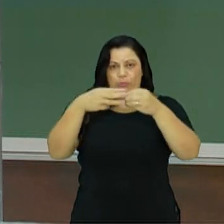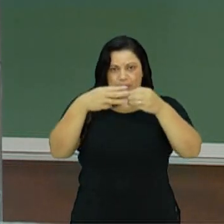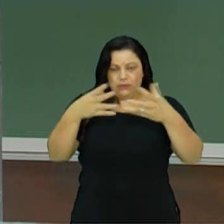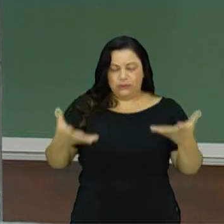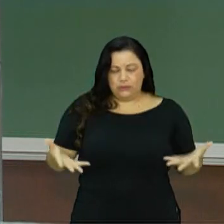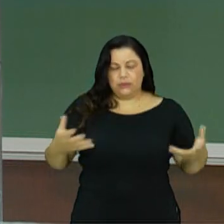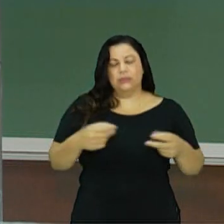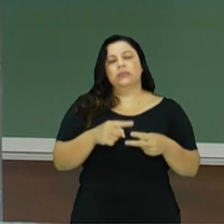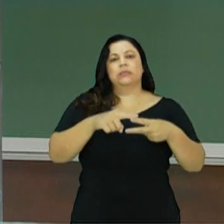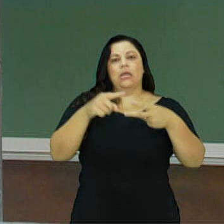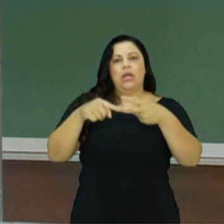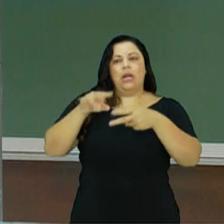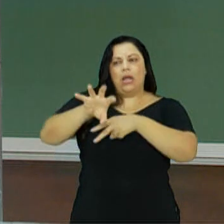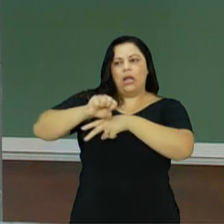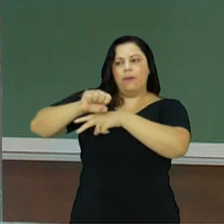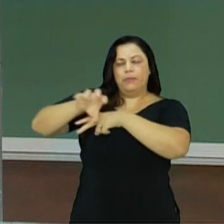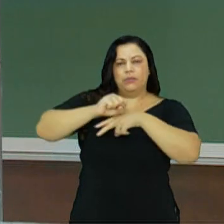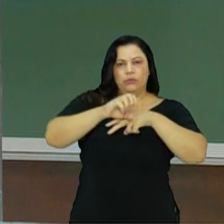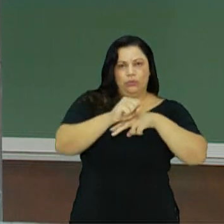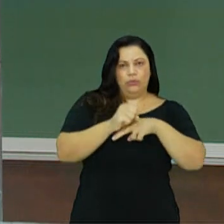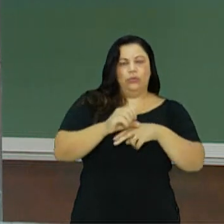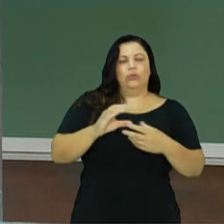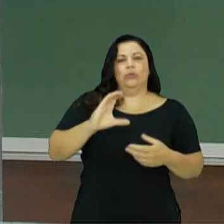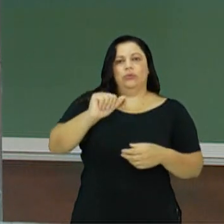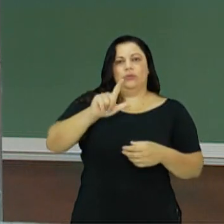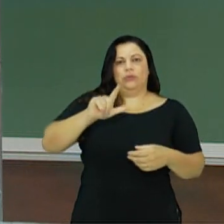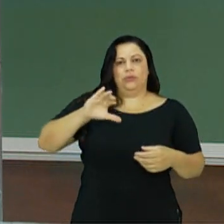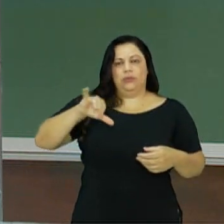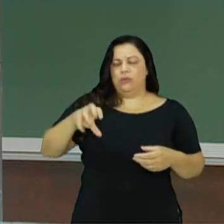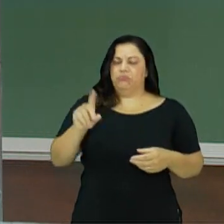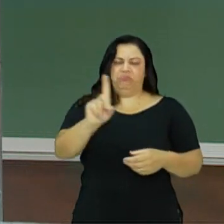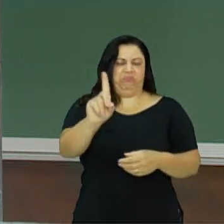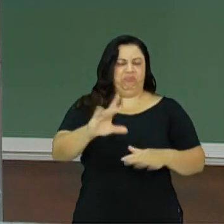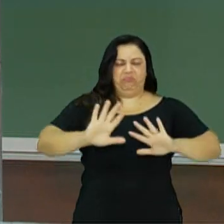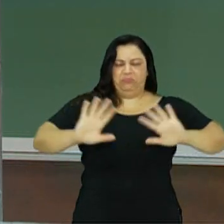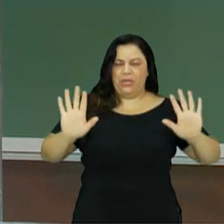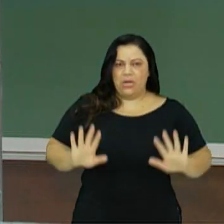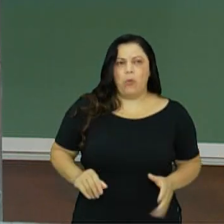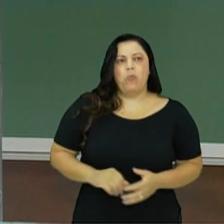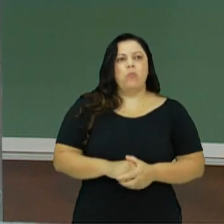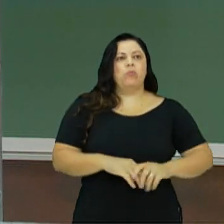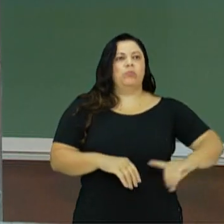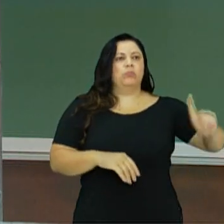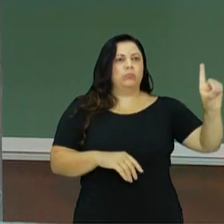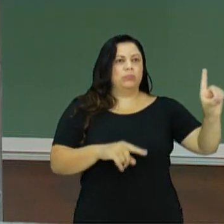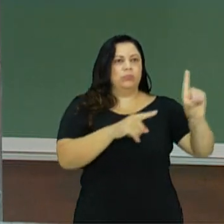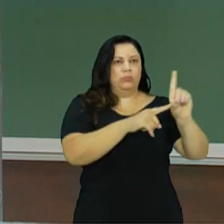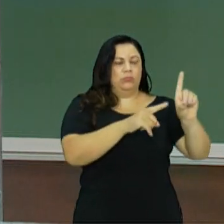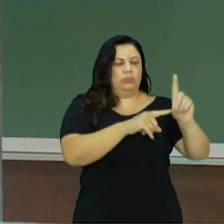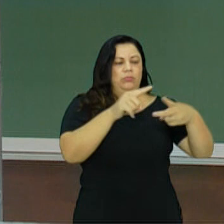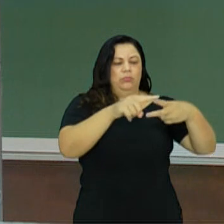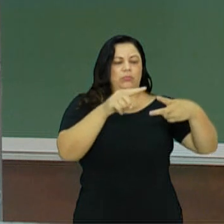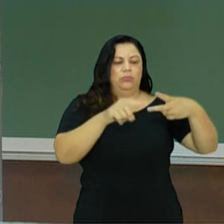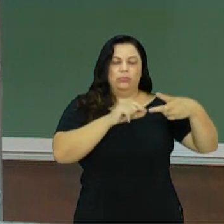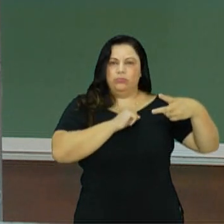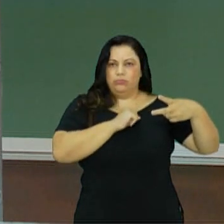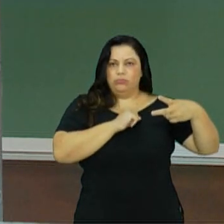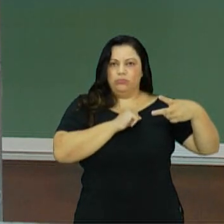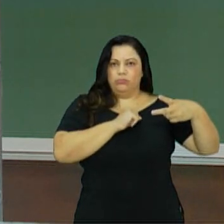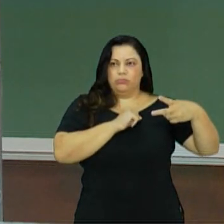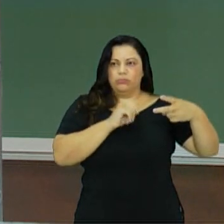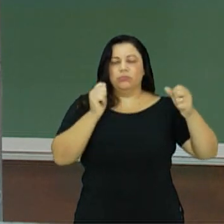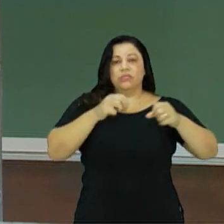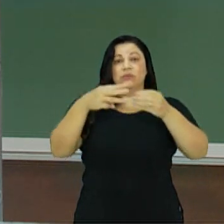responsáveis pela captura de cálcio e absorção de vitamina D. Também não. Os osteoblastos e osteoclastos são